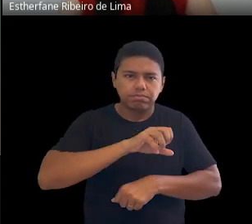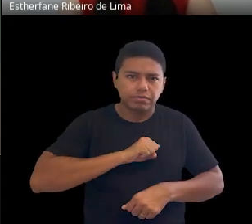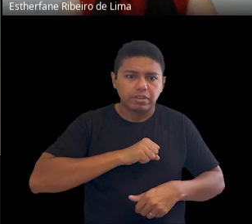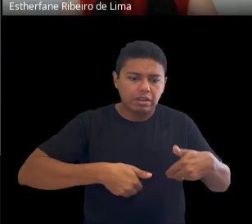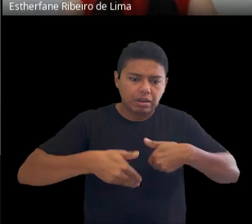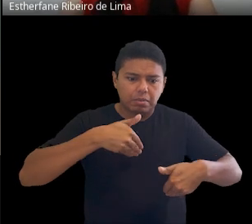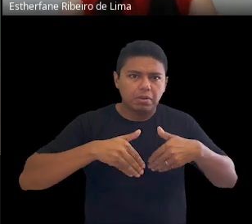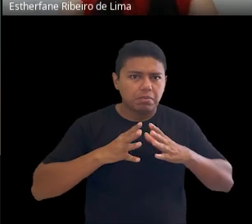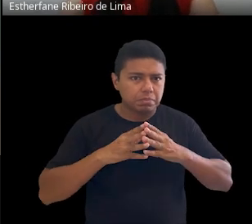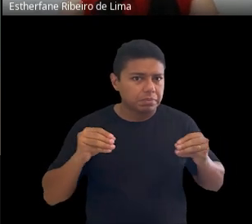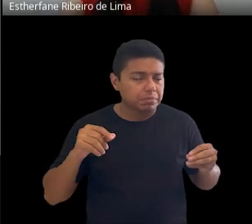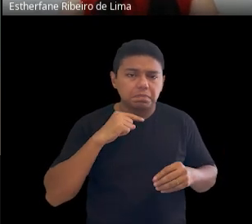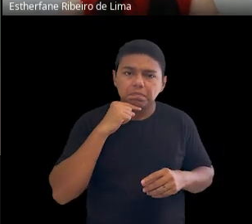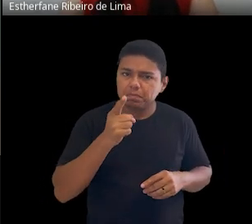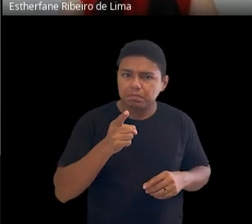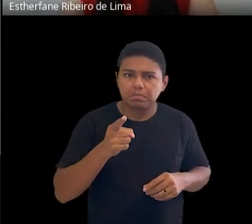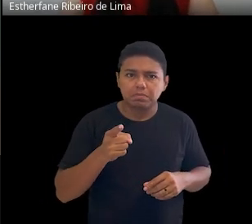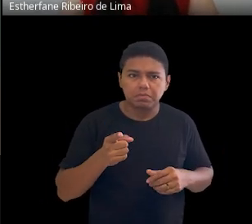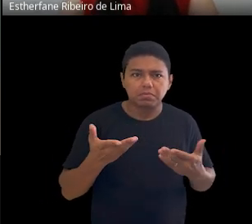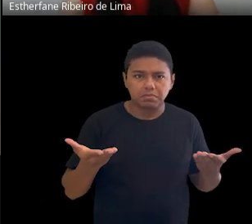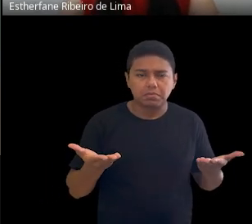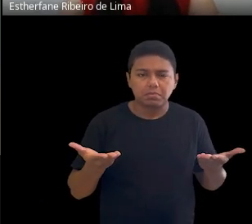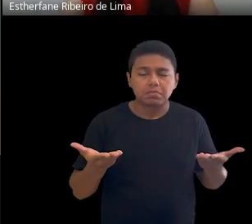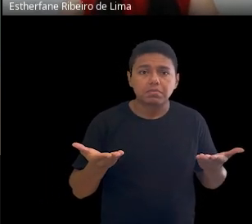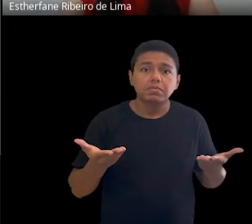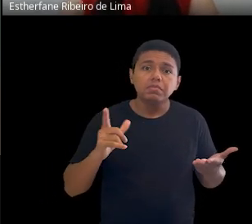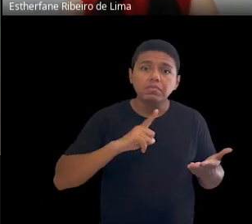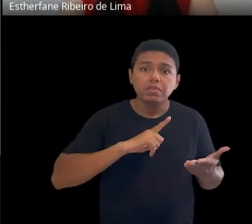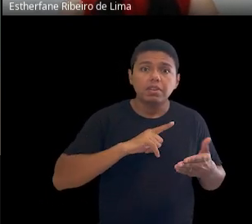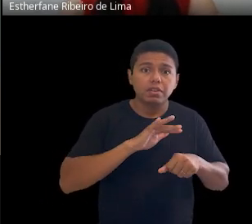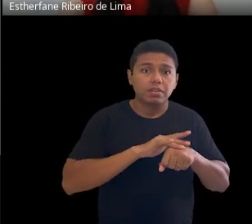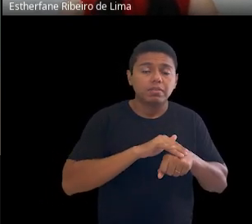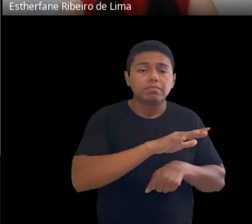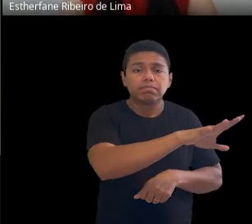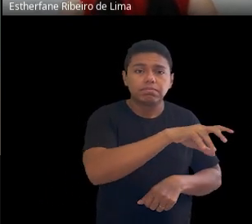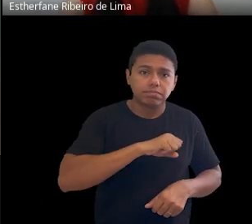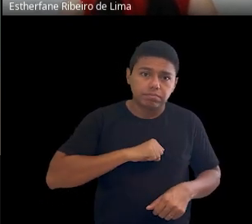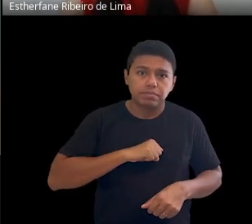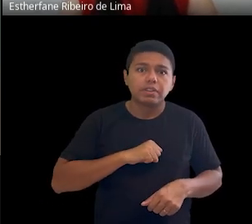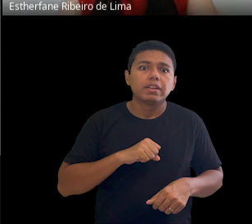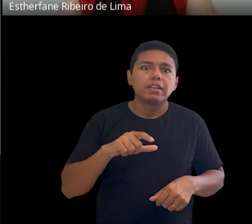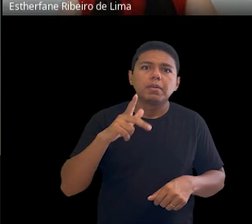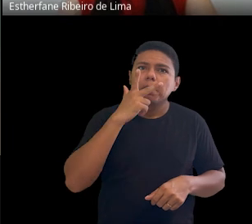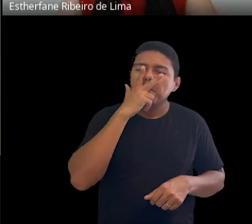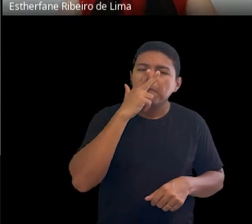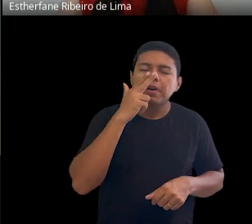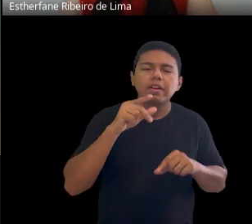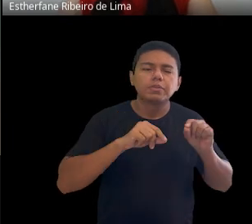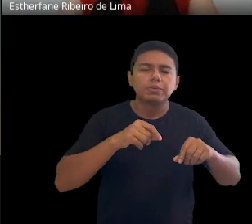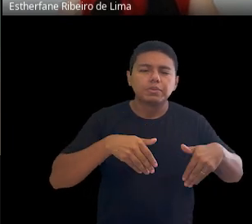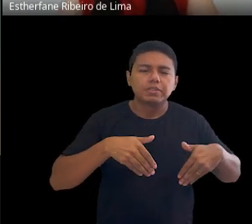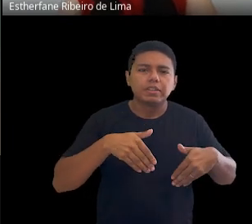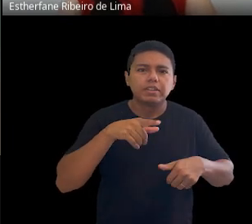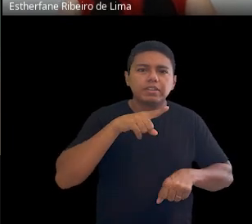uma terapia que possa ser utilizada durante a gestação. Então, grande parte das infecções fetais, ela ocorre por reativação em pessoas com